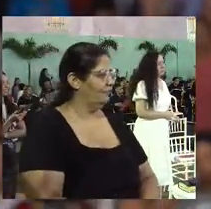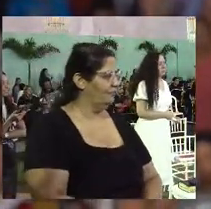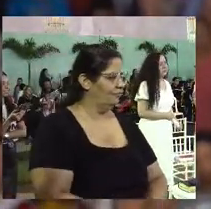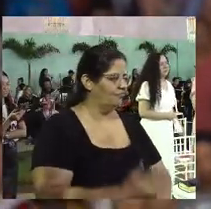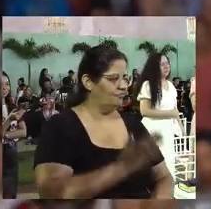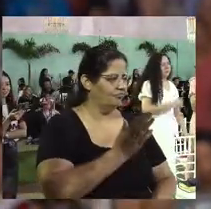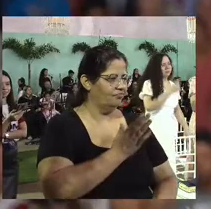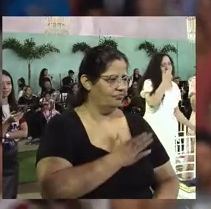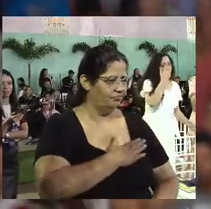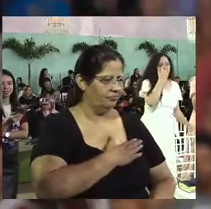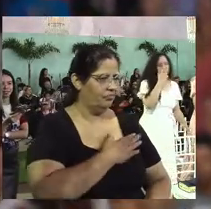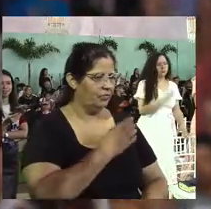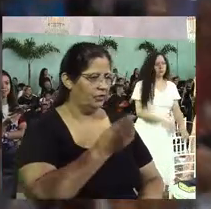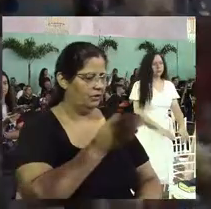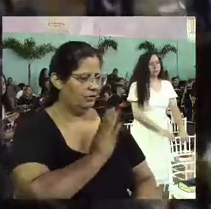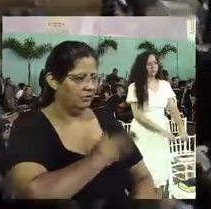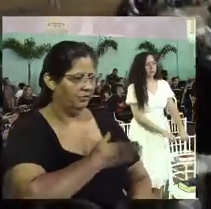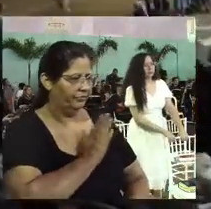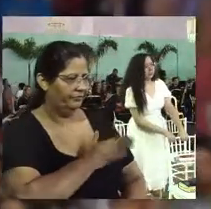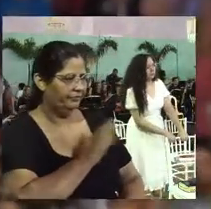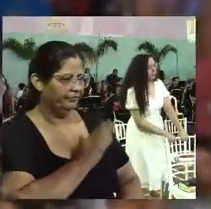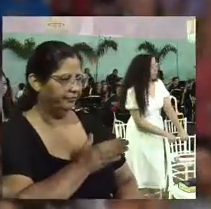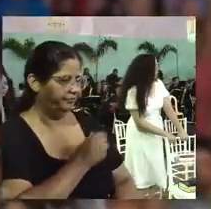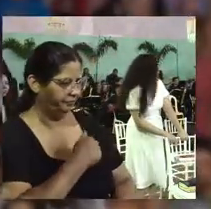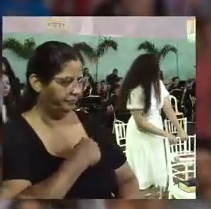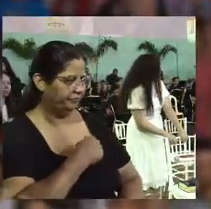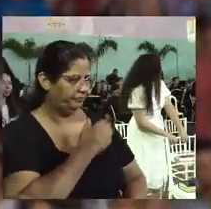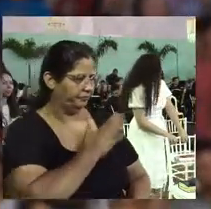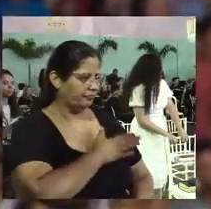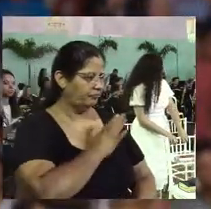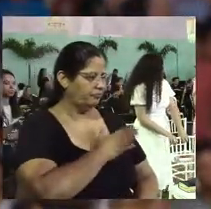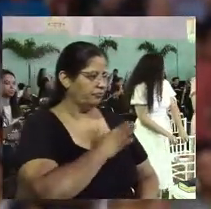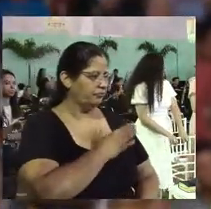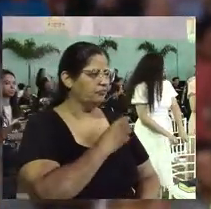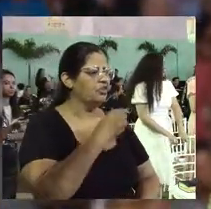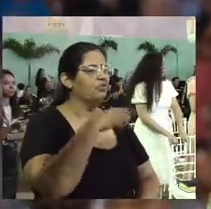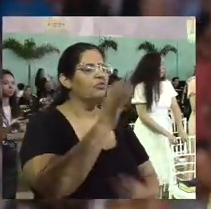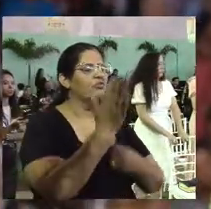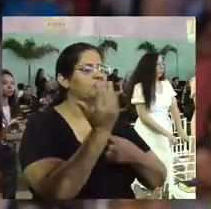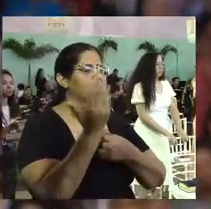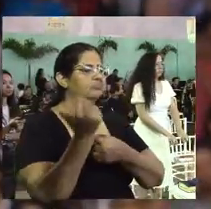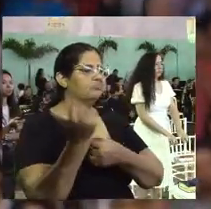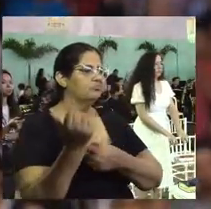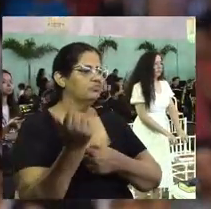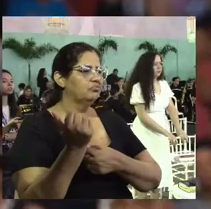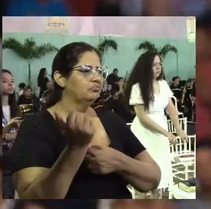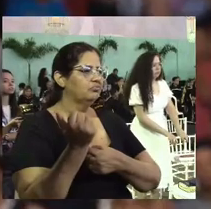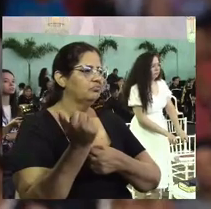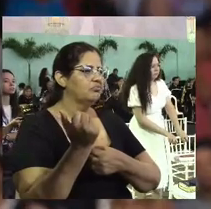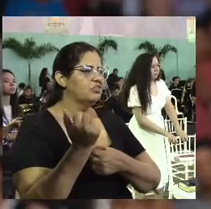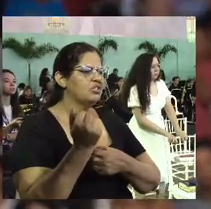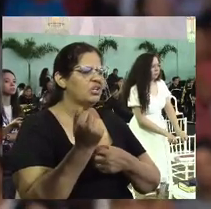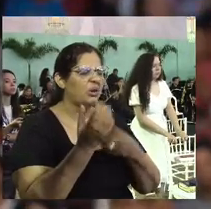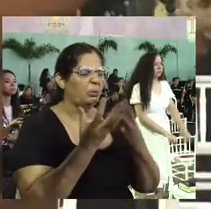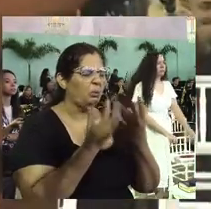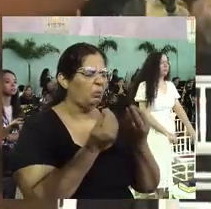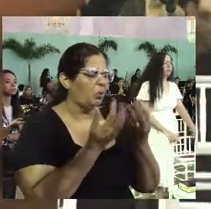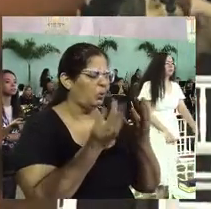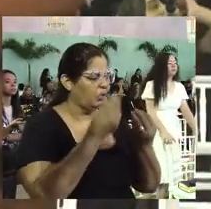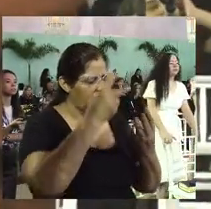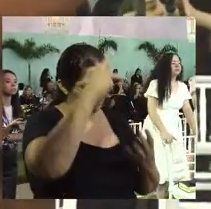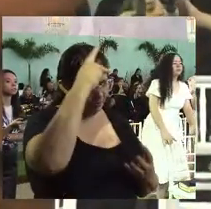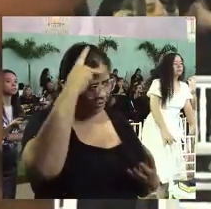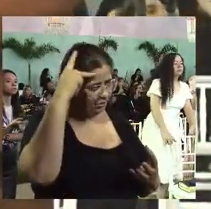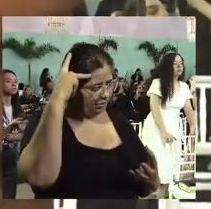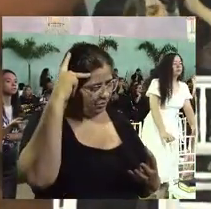no coração por favor por causa do tempo coloca a mãozinha por favor você pela internet você tem milhares pessoas